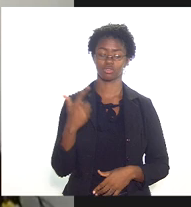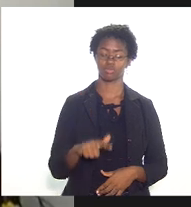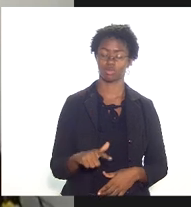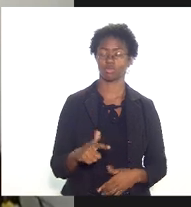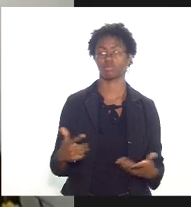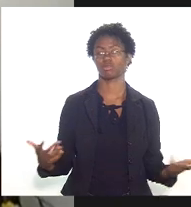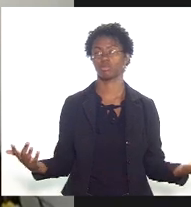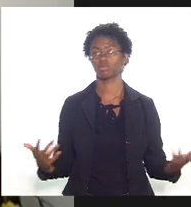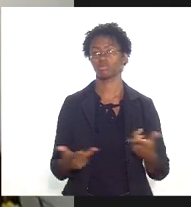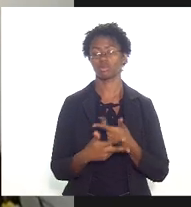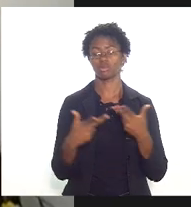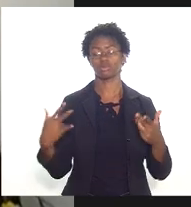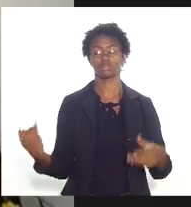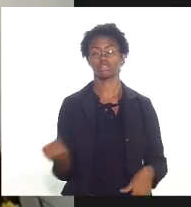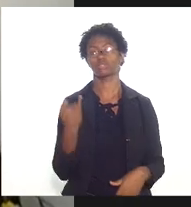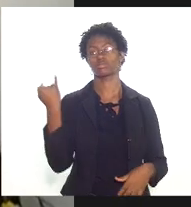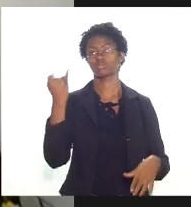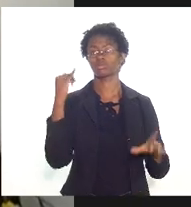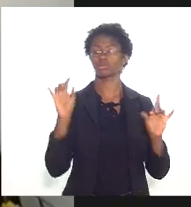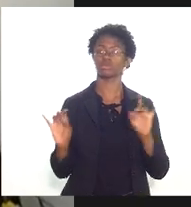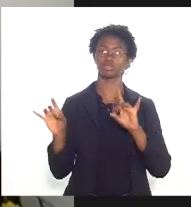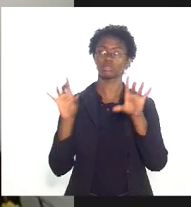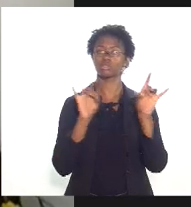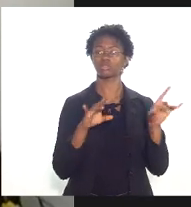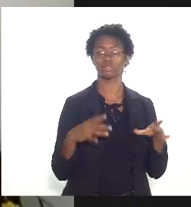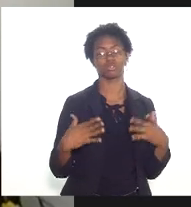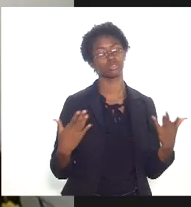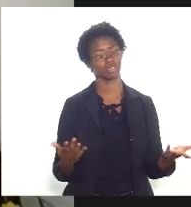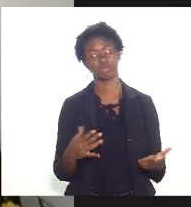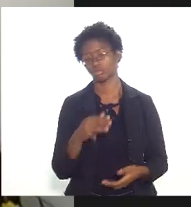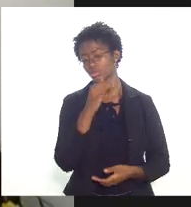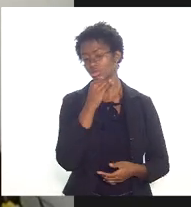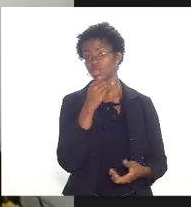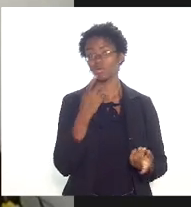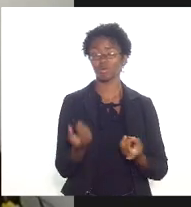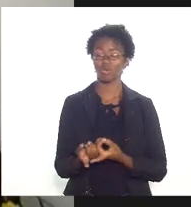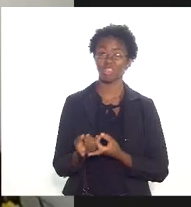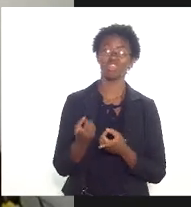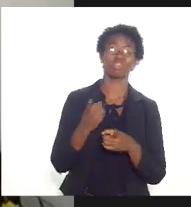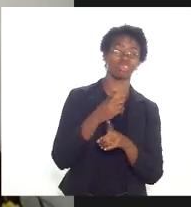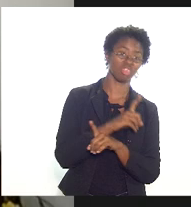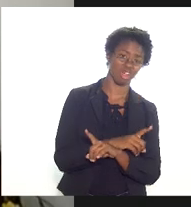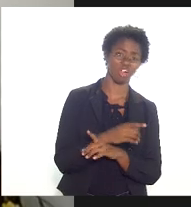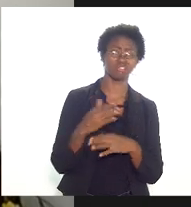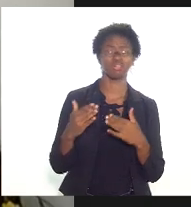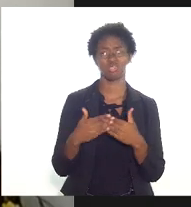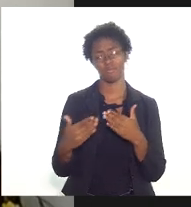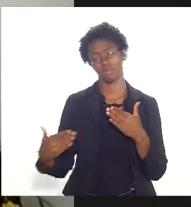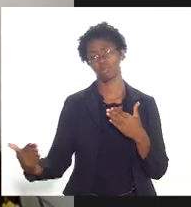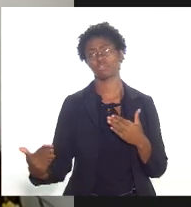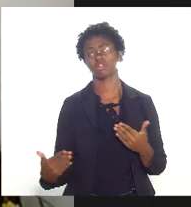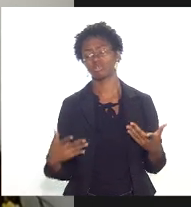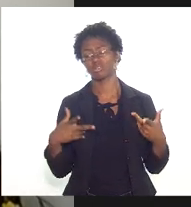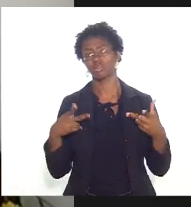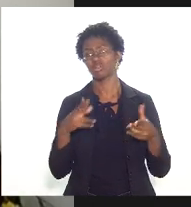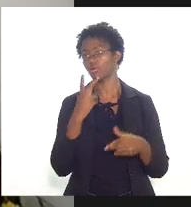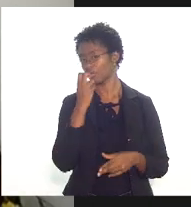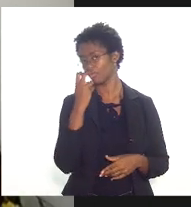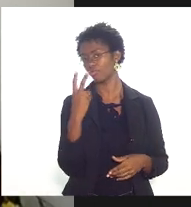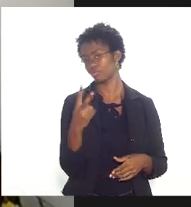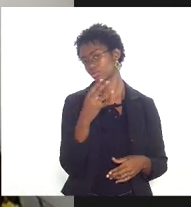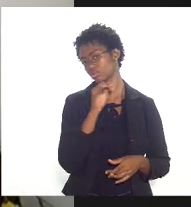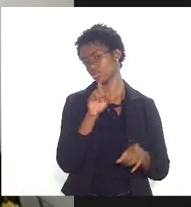precioso precioso e Fundamental então o Brasil caindo na contramão nesse processo quando a gente vem Inclusive